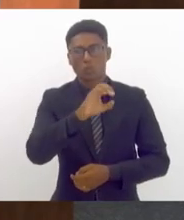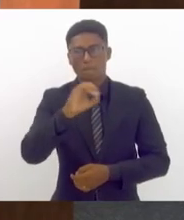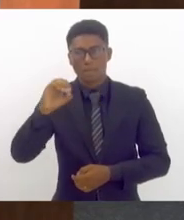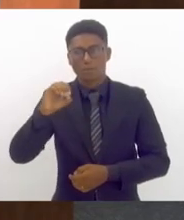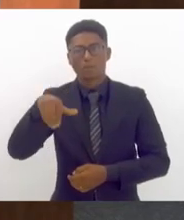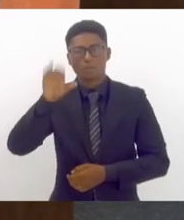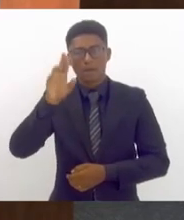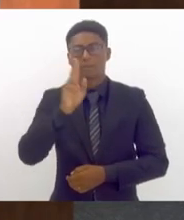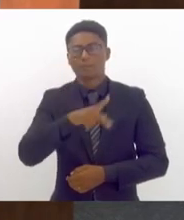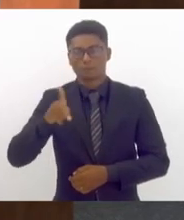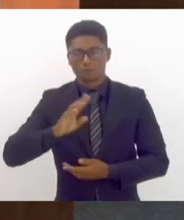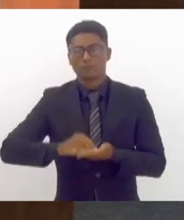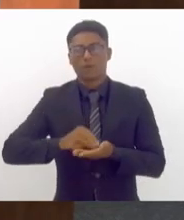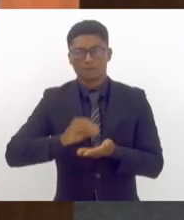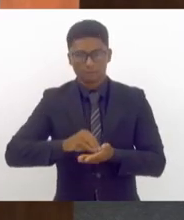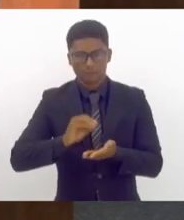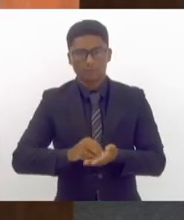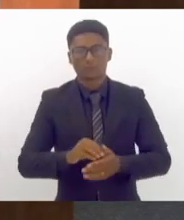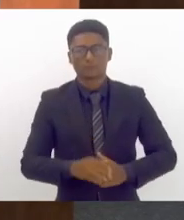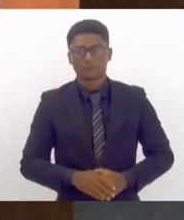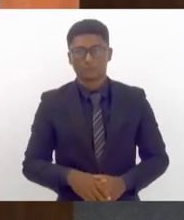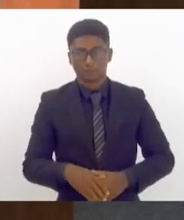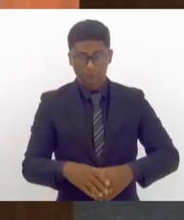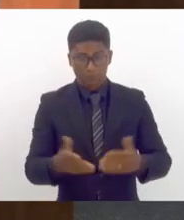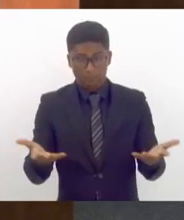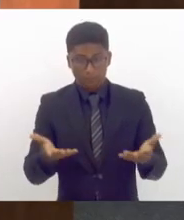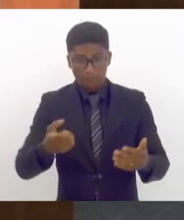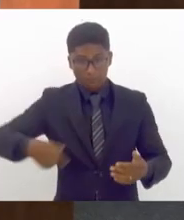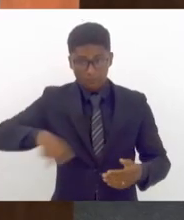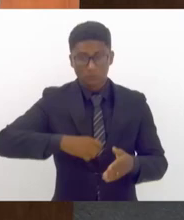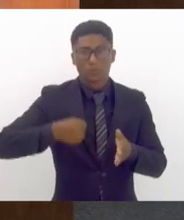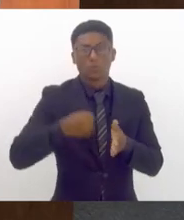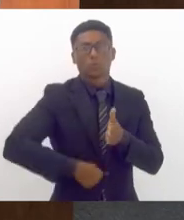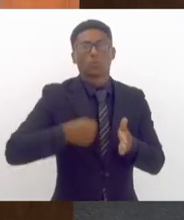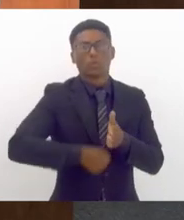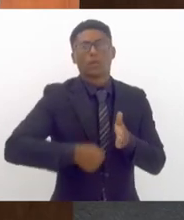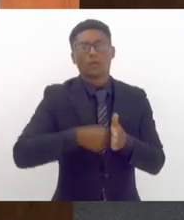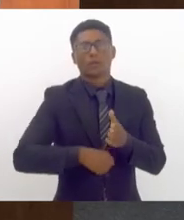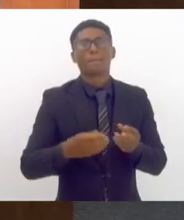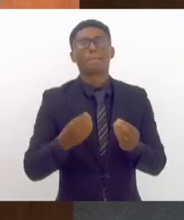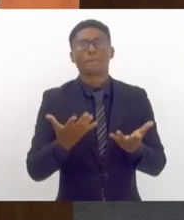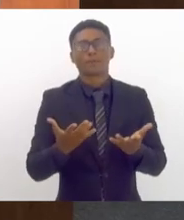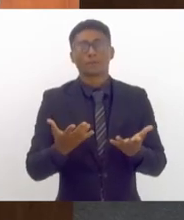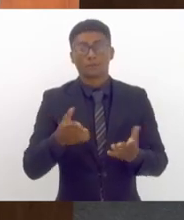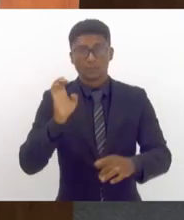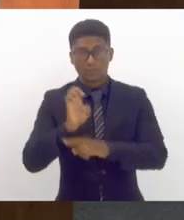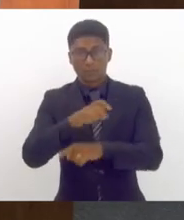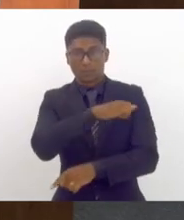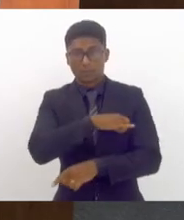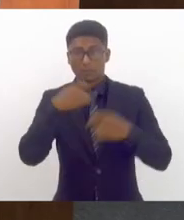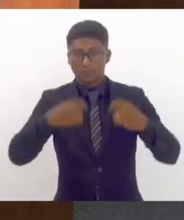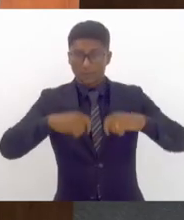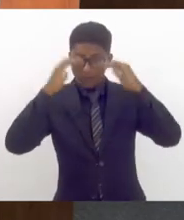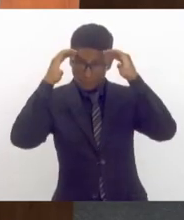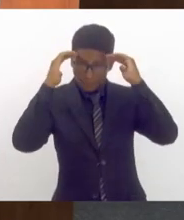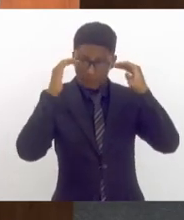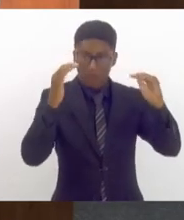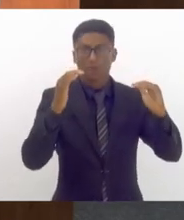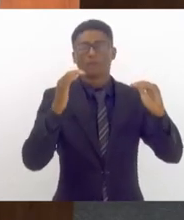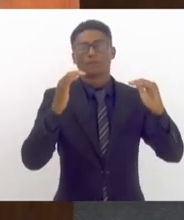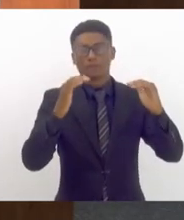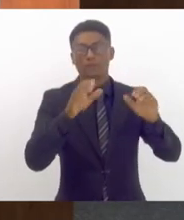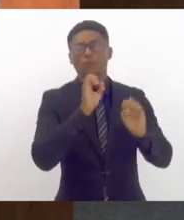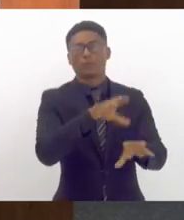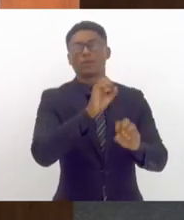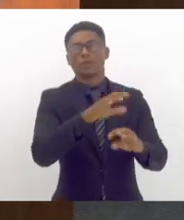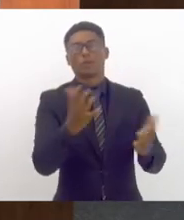estadual. Hoje, a gente está numa batalha para que o Estado do Rio de Janeiro respeite a educação inclusiva. Hoje, a